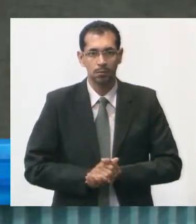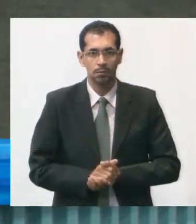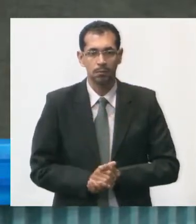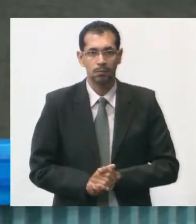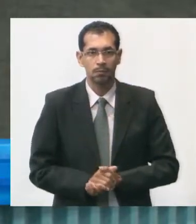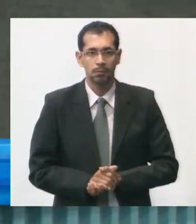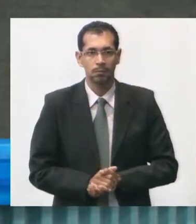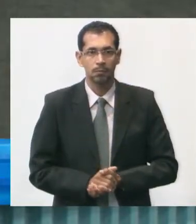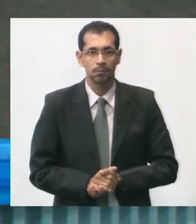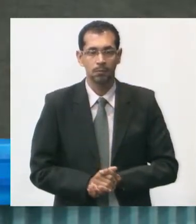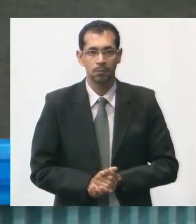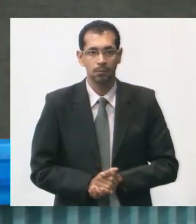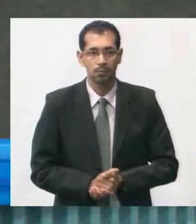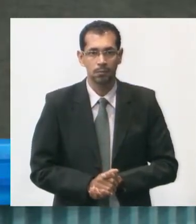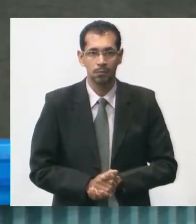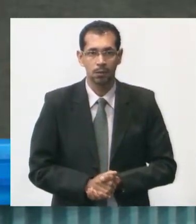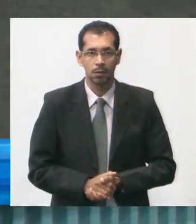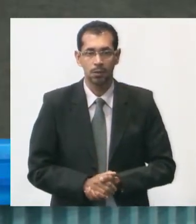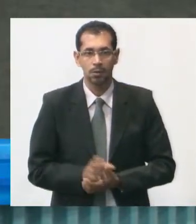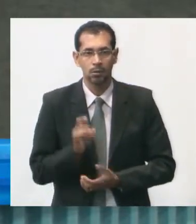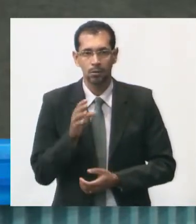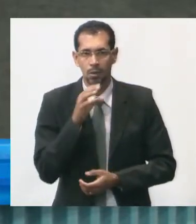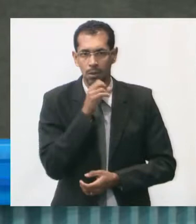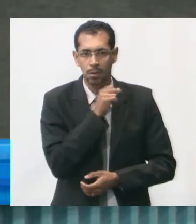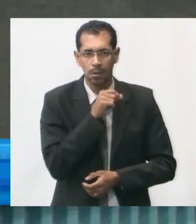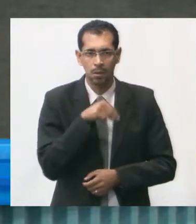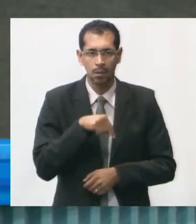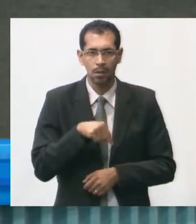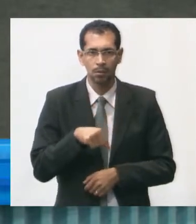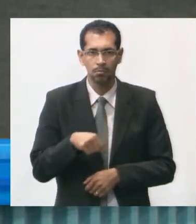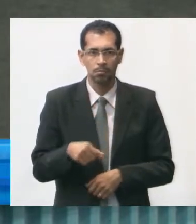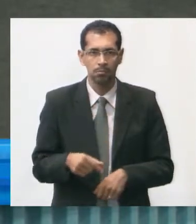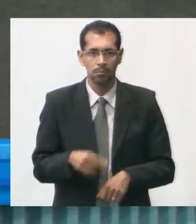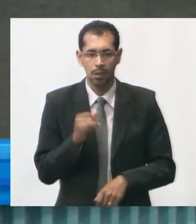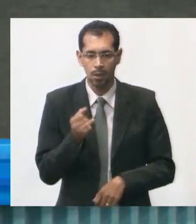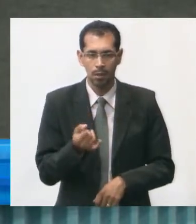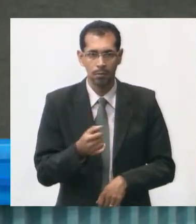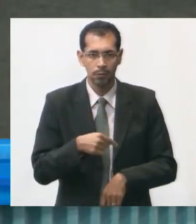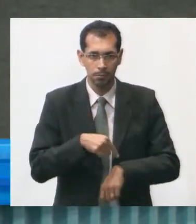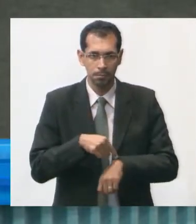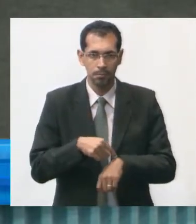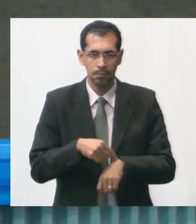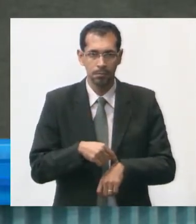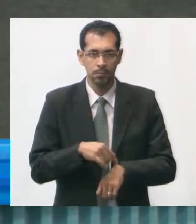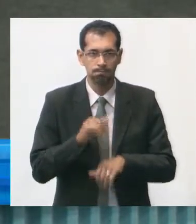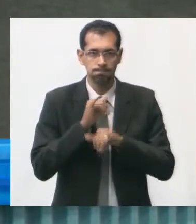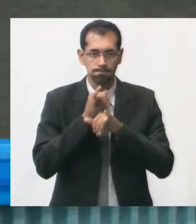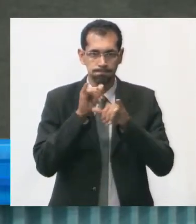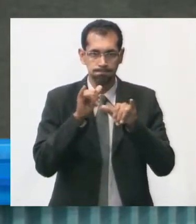fazendo uso da fala para dar uma informação importante para